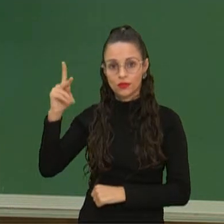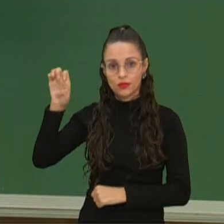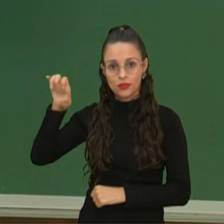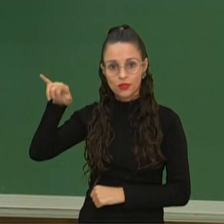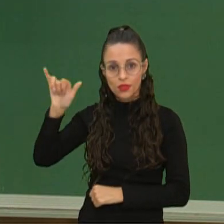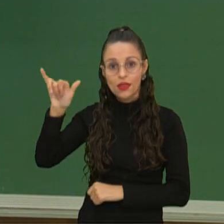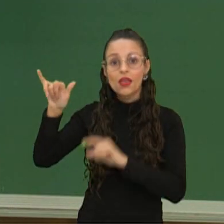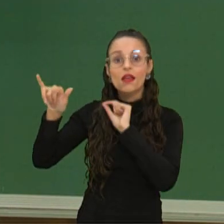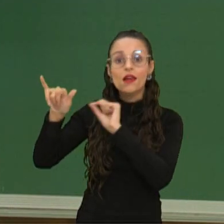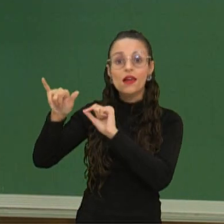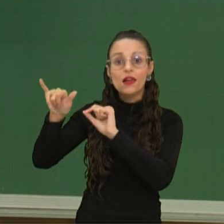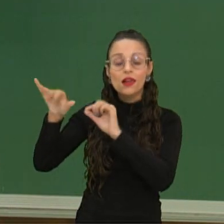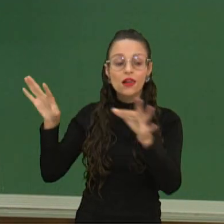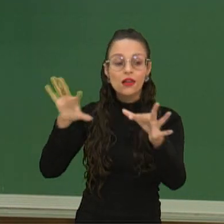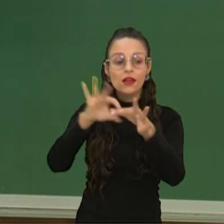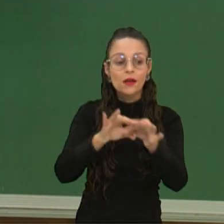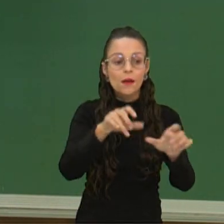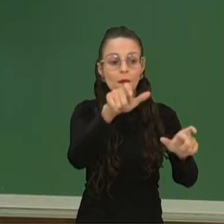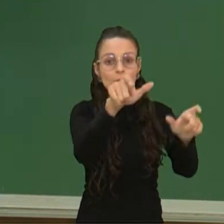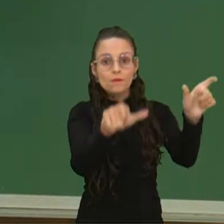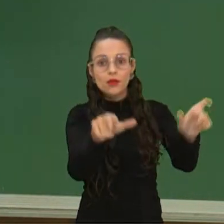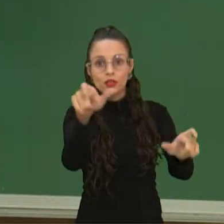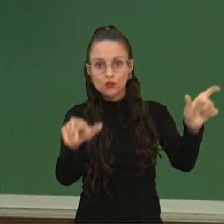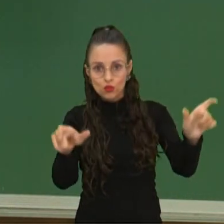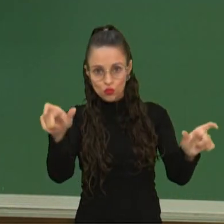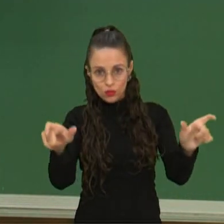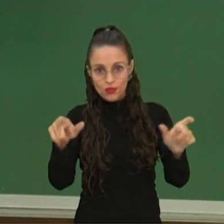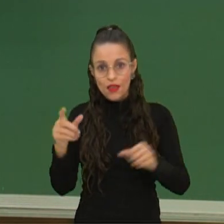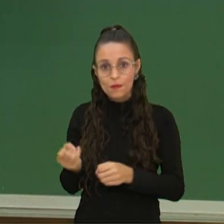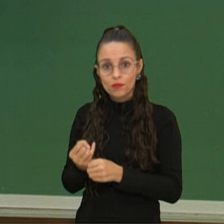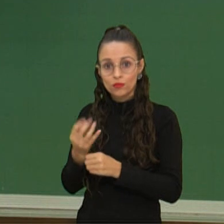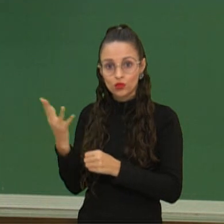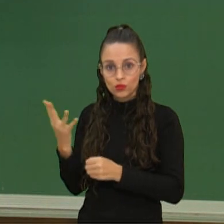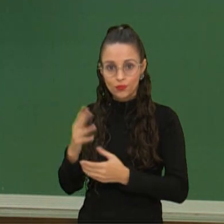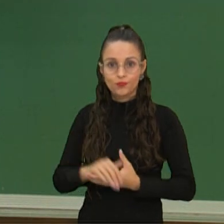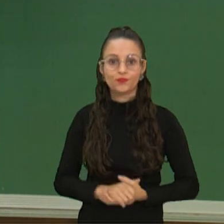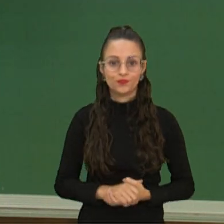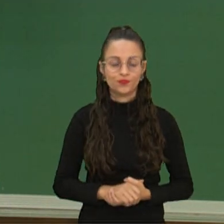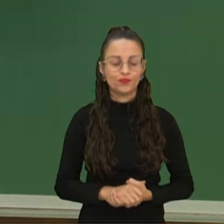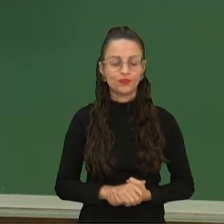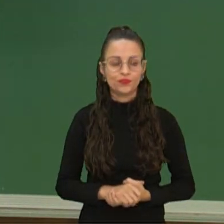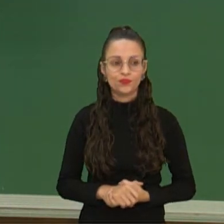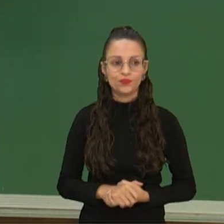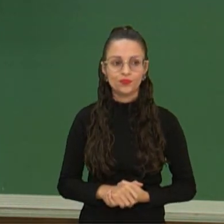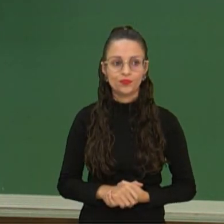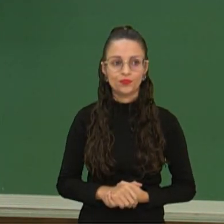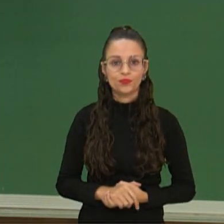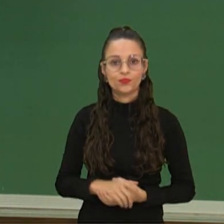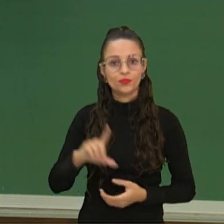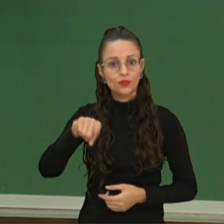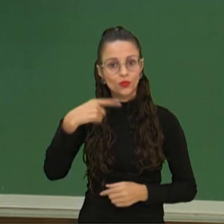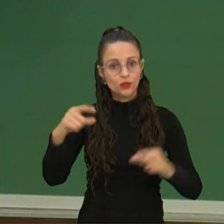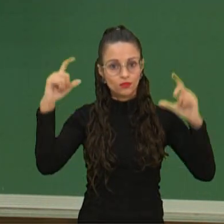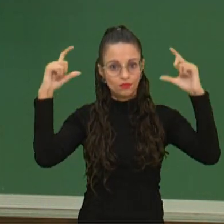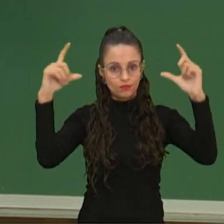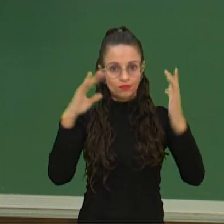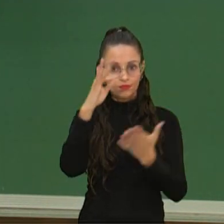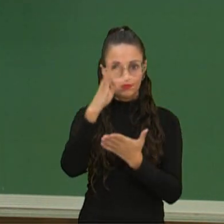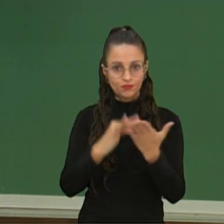de pessoas. Então é plural. Alright. Próxima parte do texto, vamos